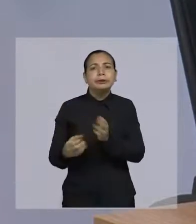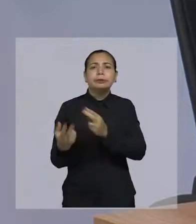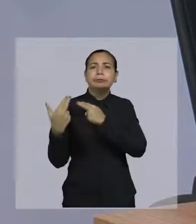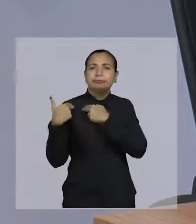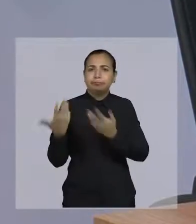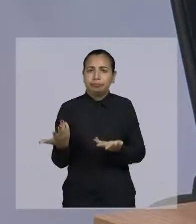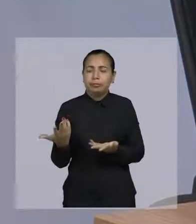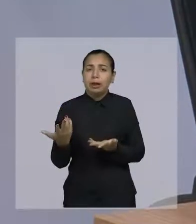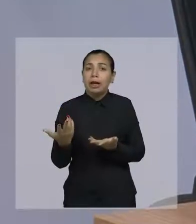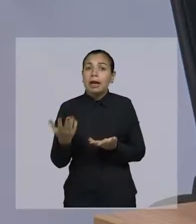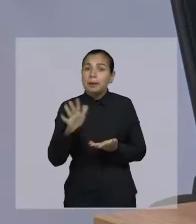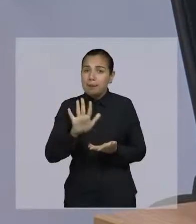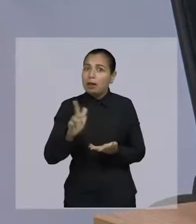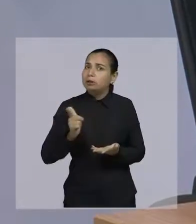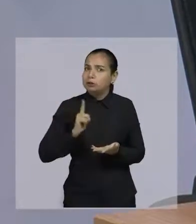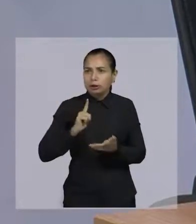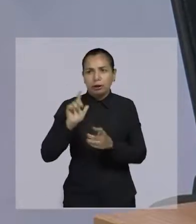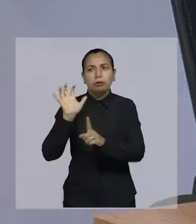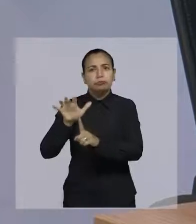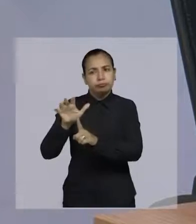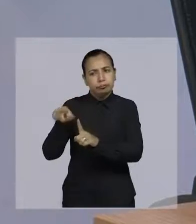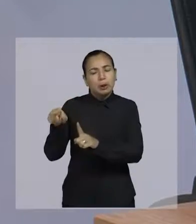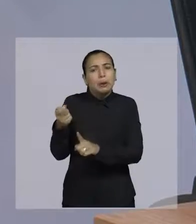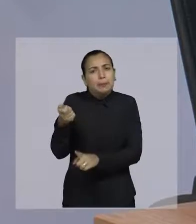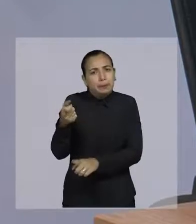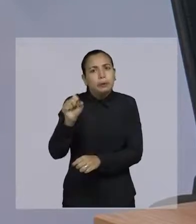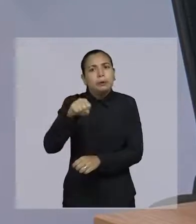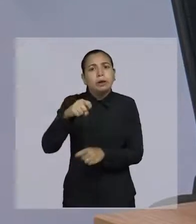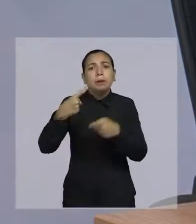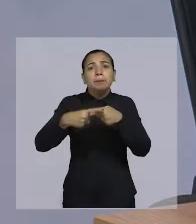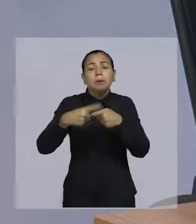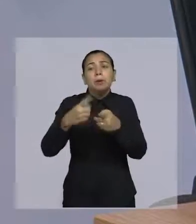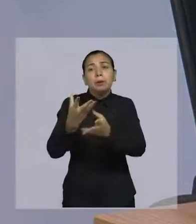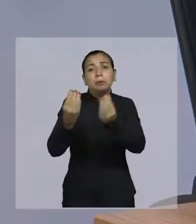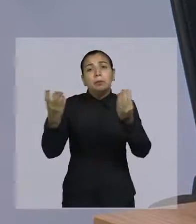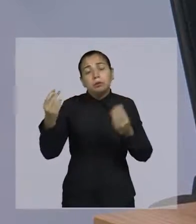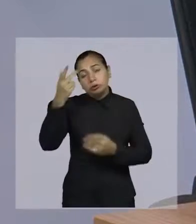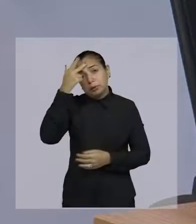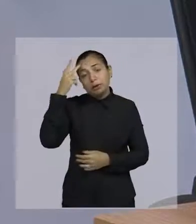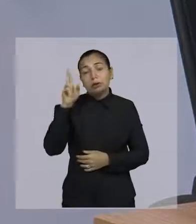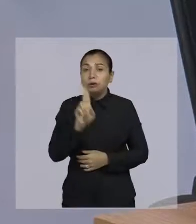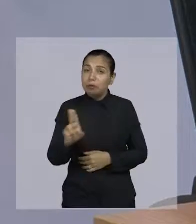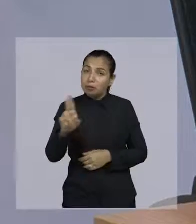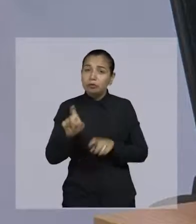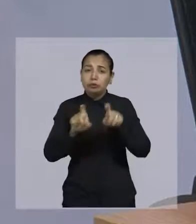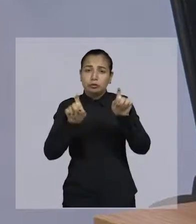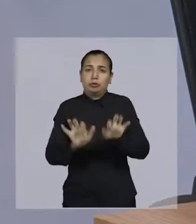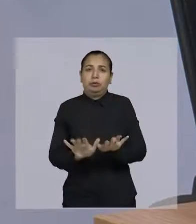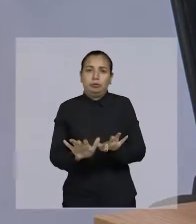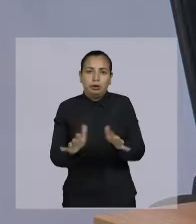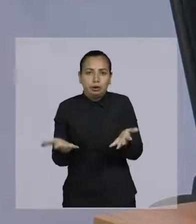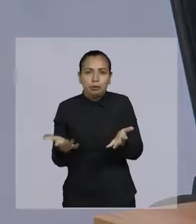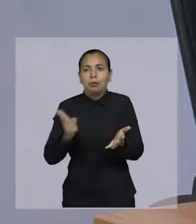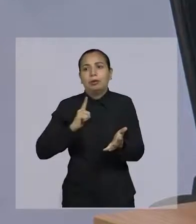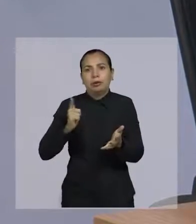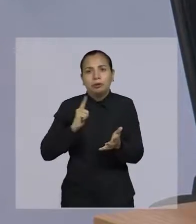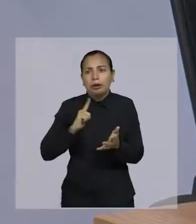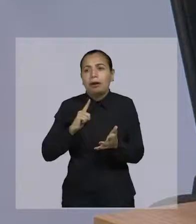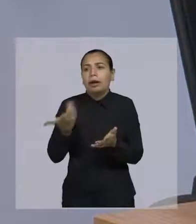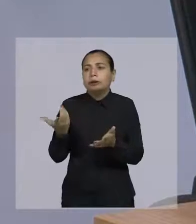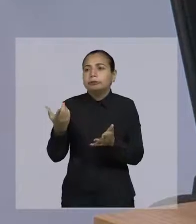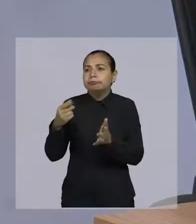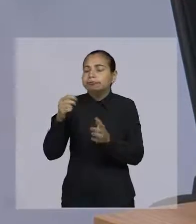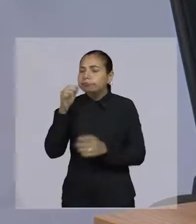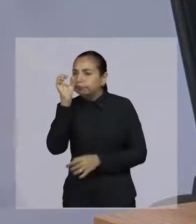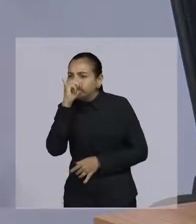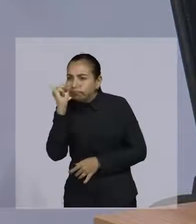todo mundo hoje tem computador e penetra nessas redes. Então eu acho que